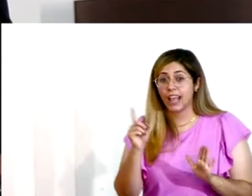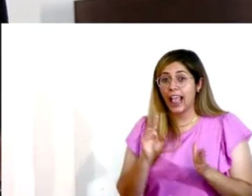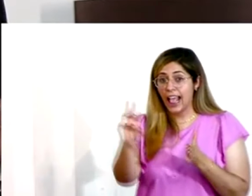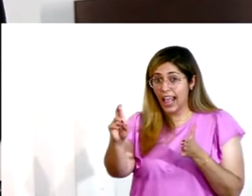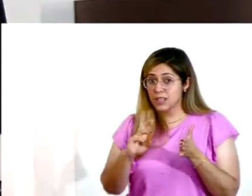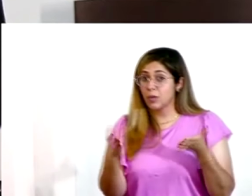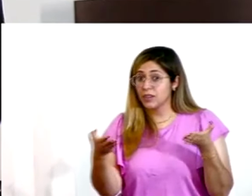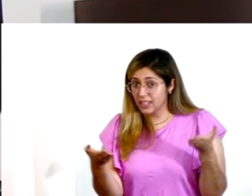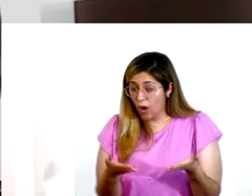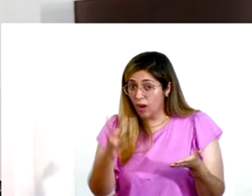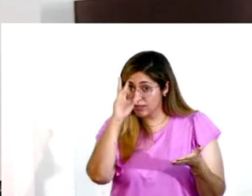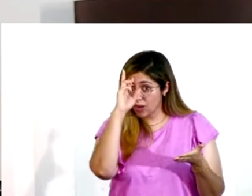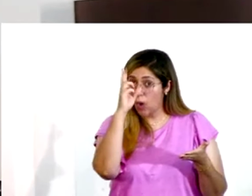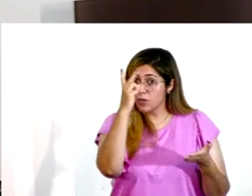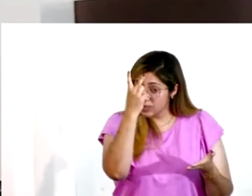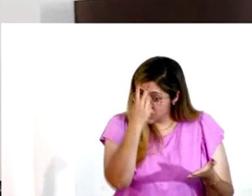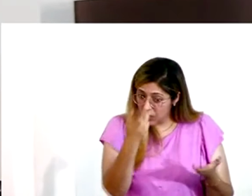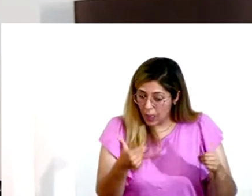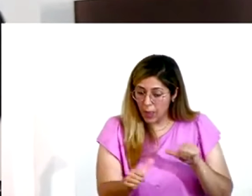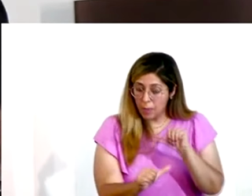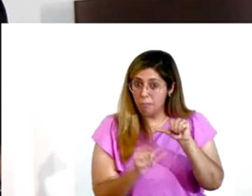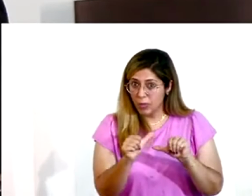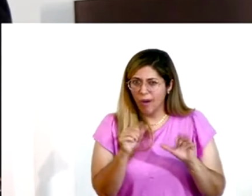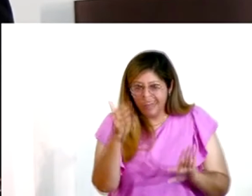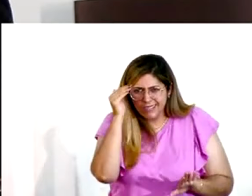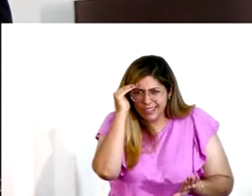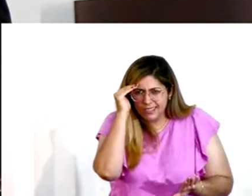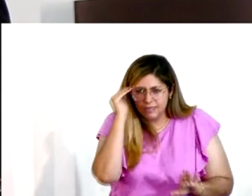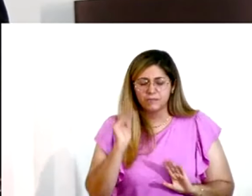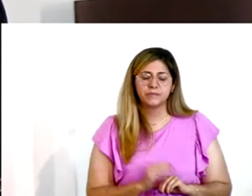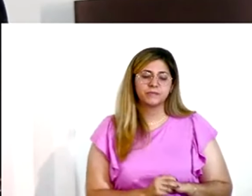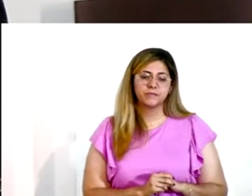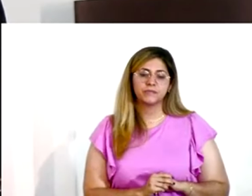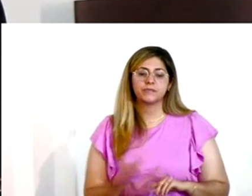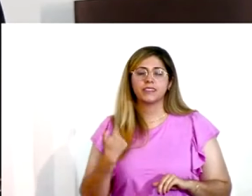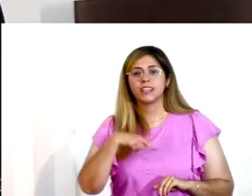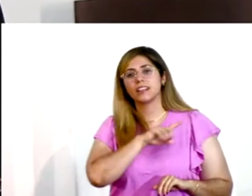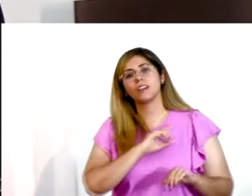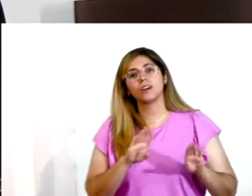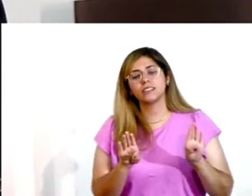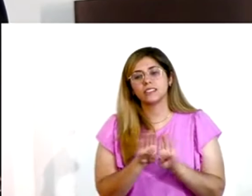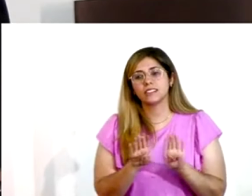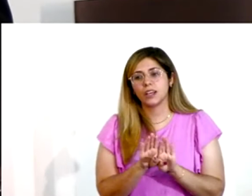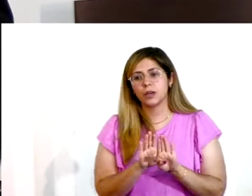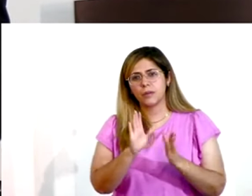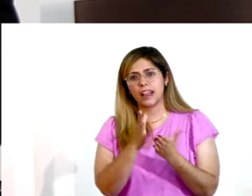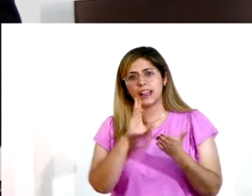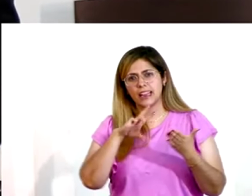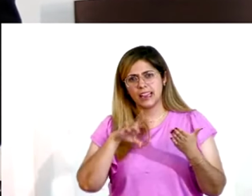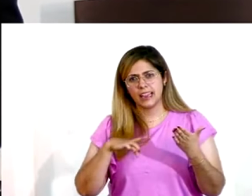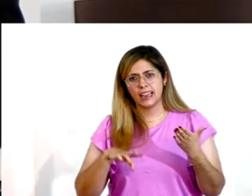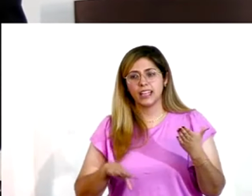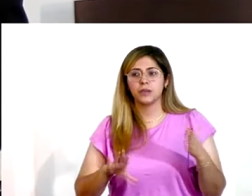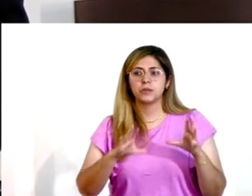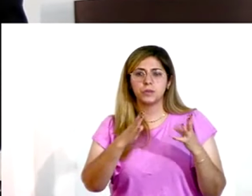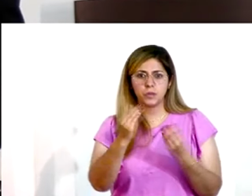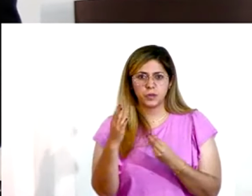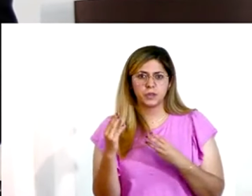palavra é essa mesma, convertidos. Então, nós também temos e vimos hoje pela manhã um outro